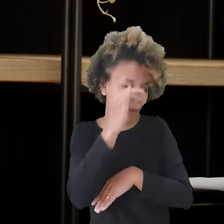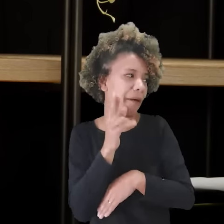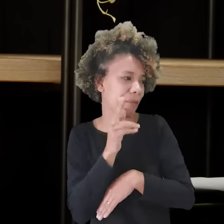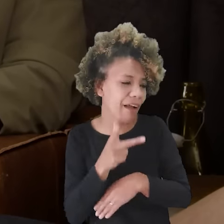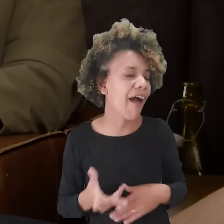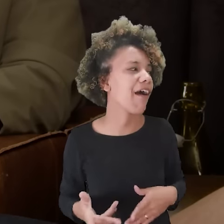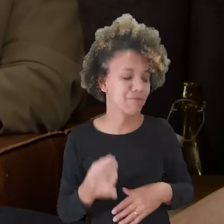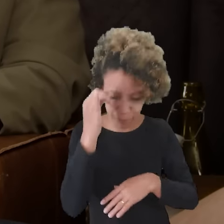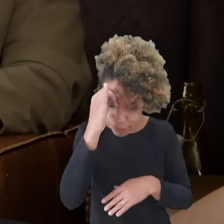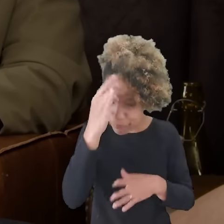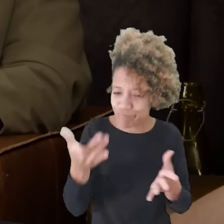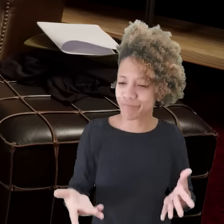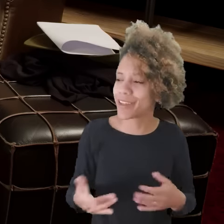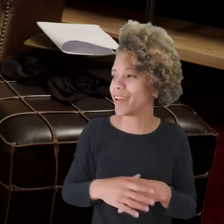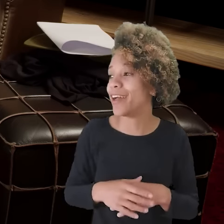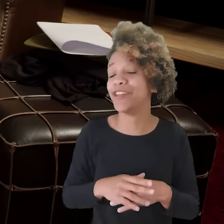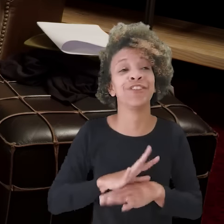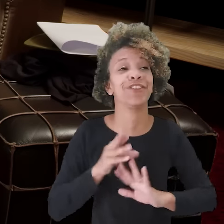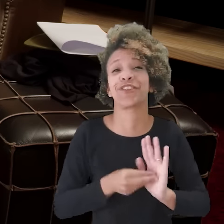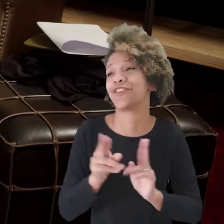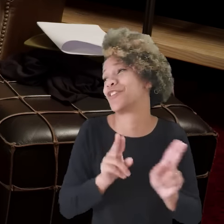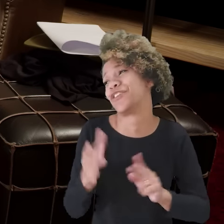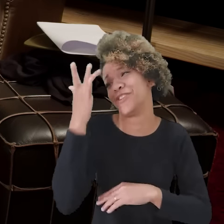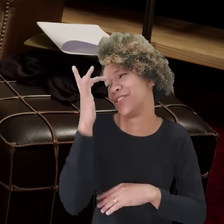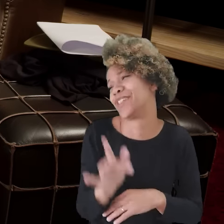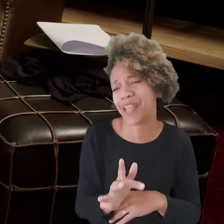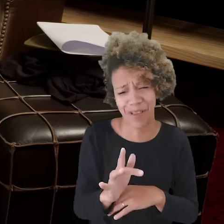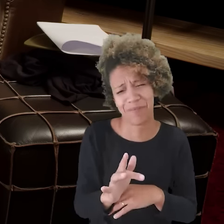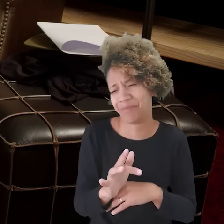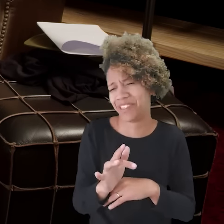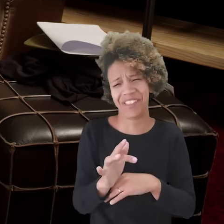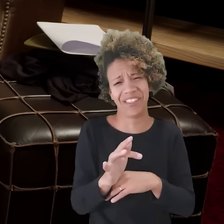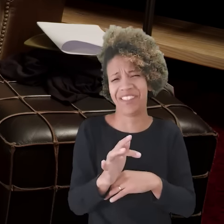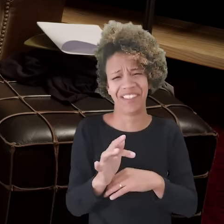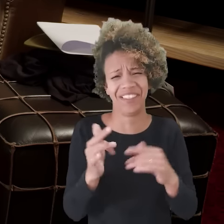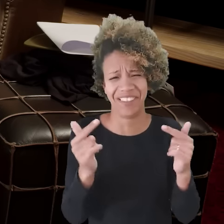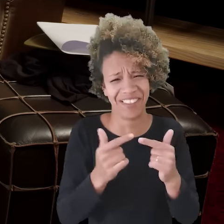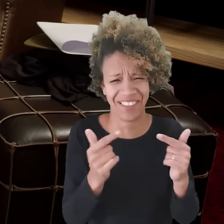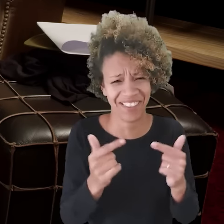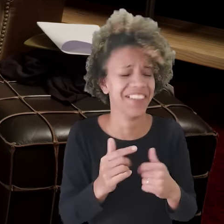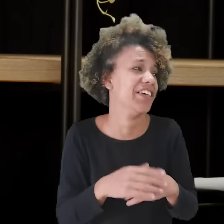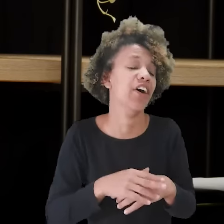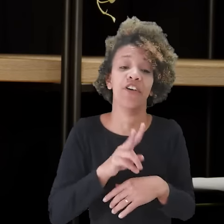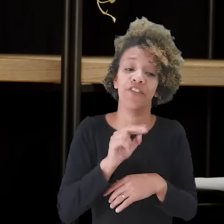para é todos os nomes da holandeses que a gente sabe é bom